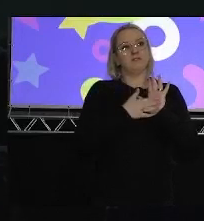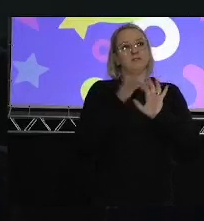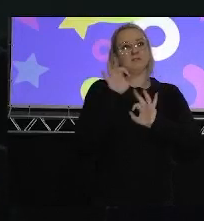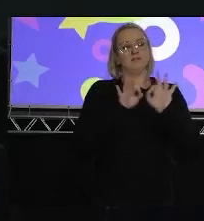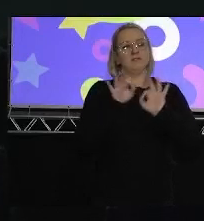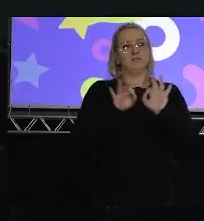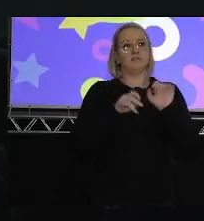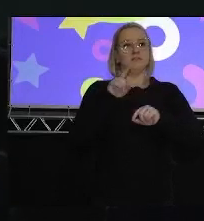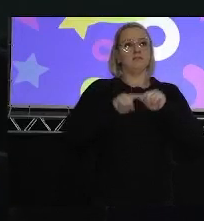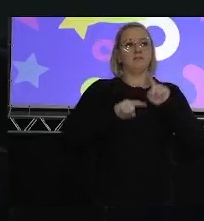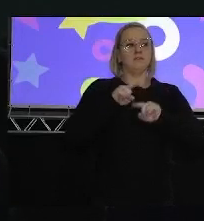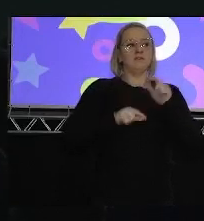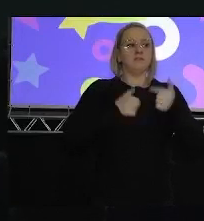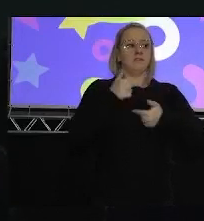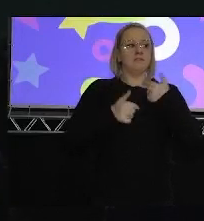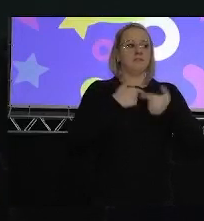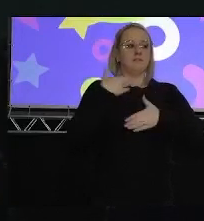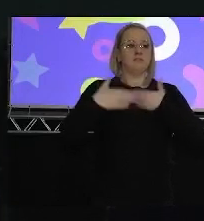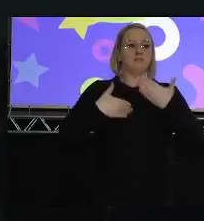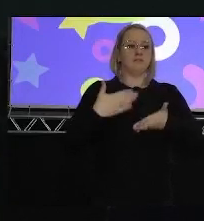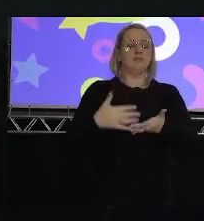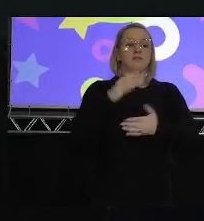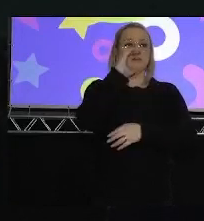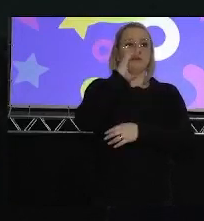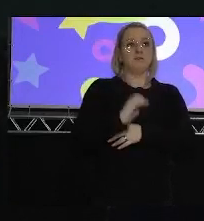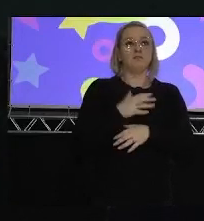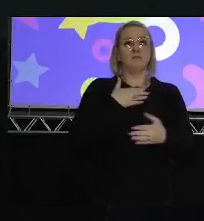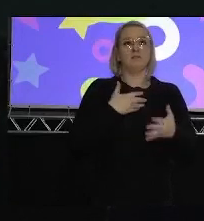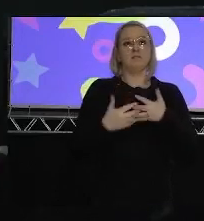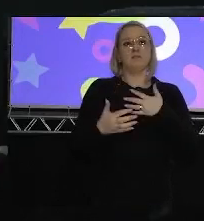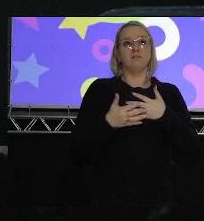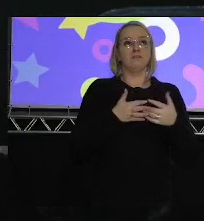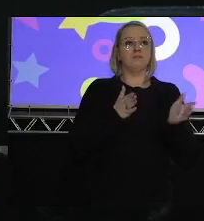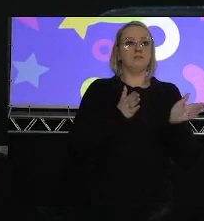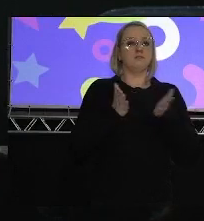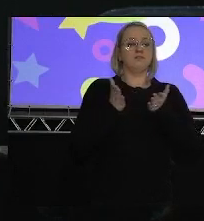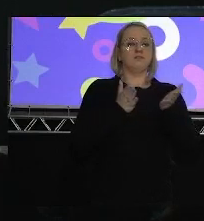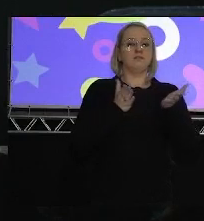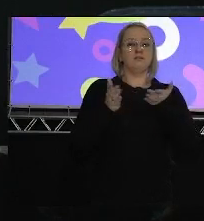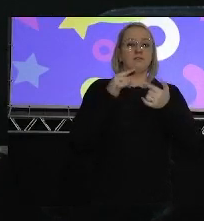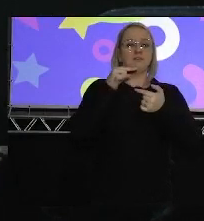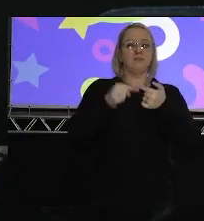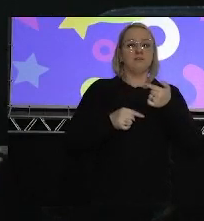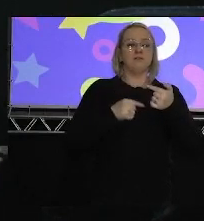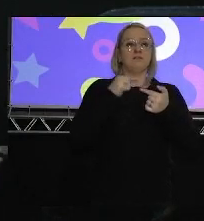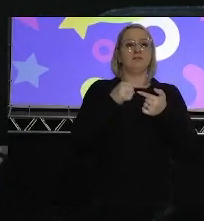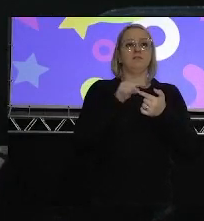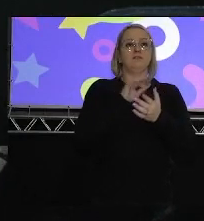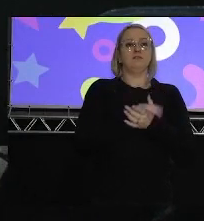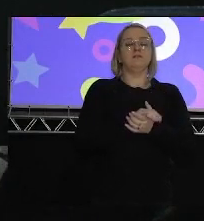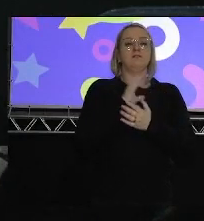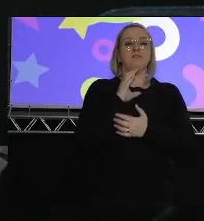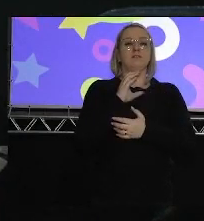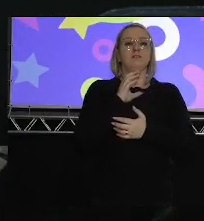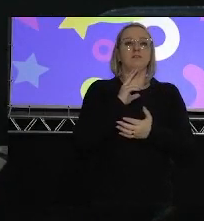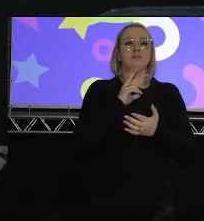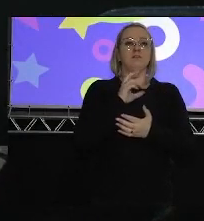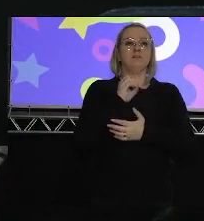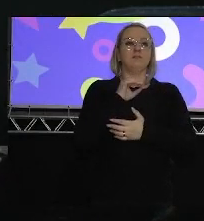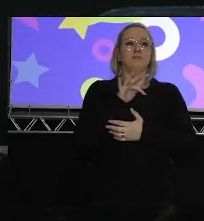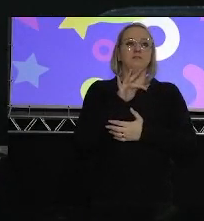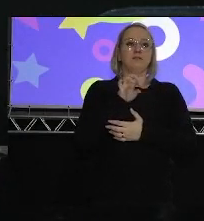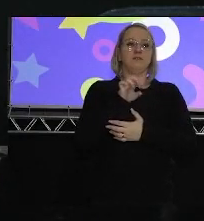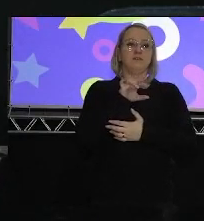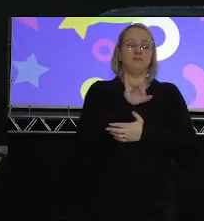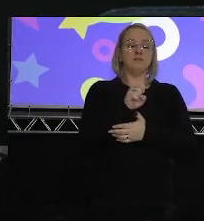serviços que elas querem desenvolver. Aí os clientes, qualquer demandante, acessa o Jira, o Confluence, vai lá e